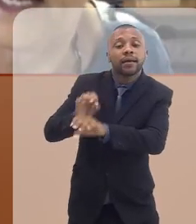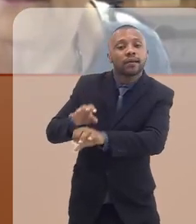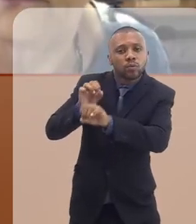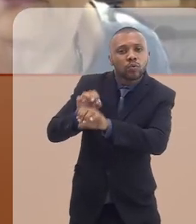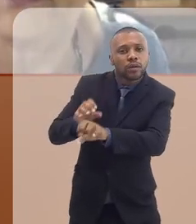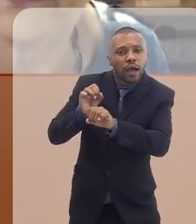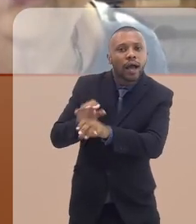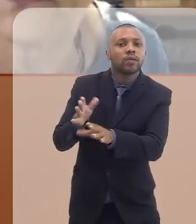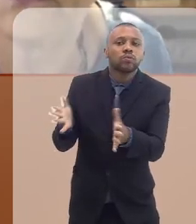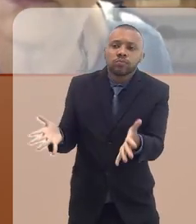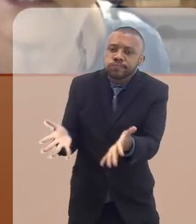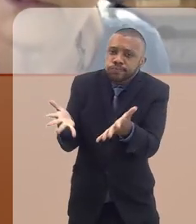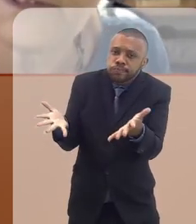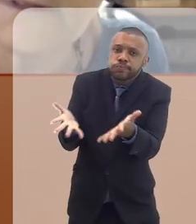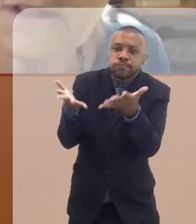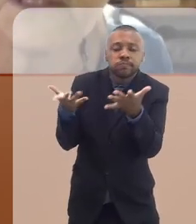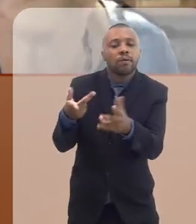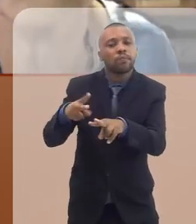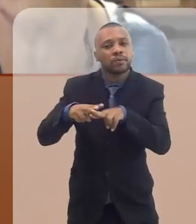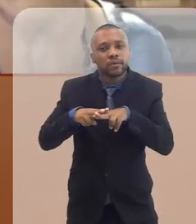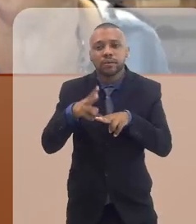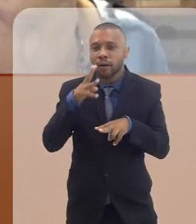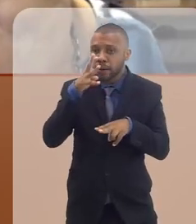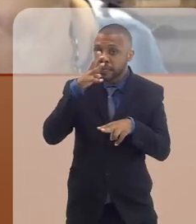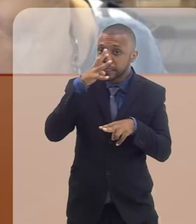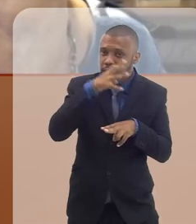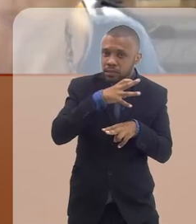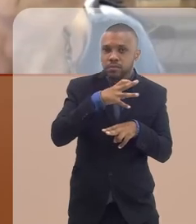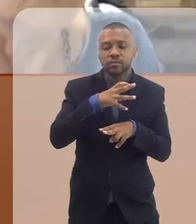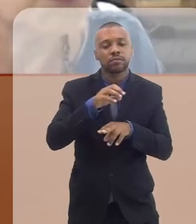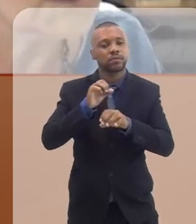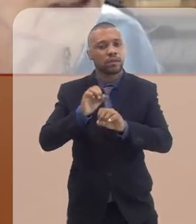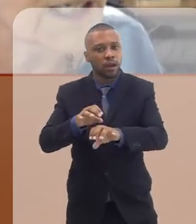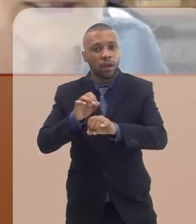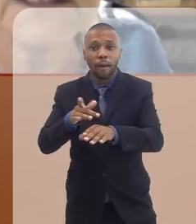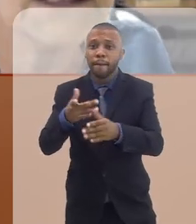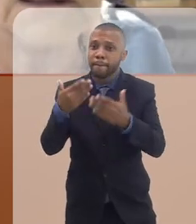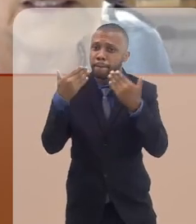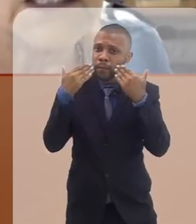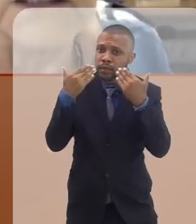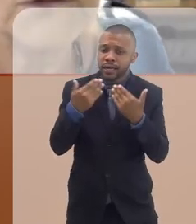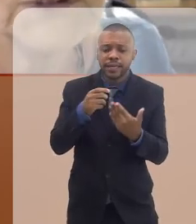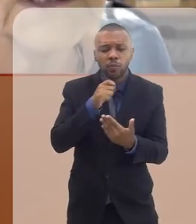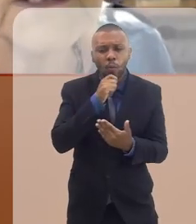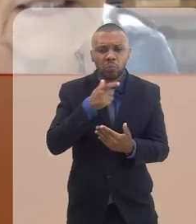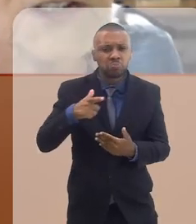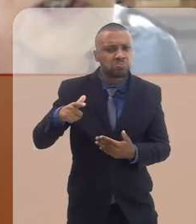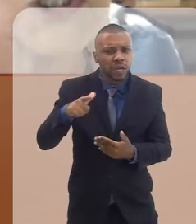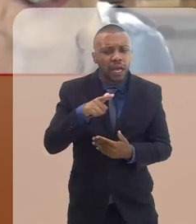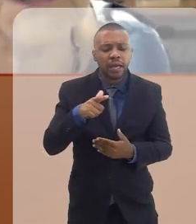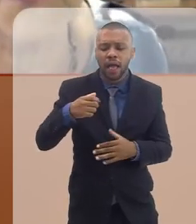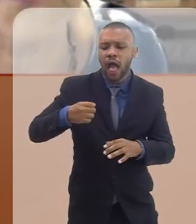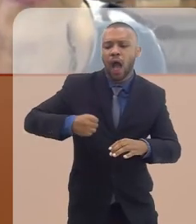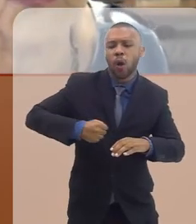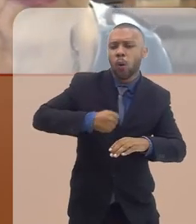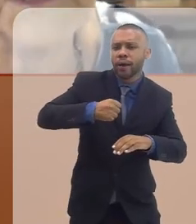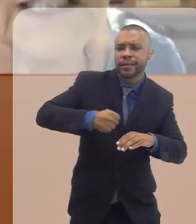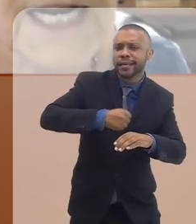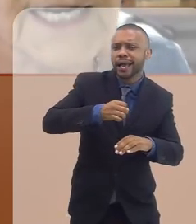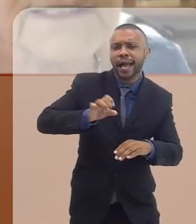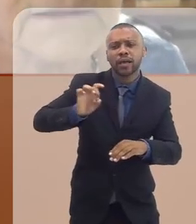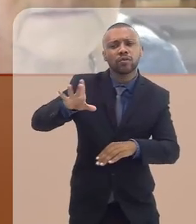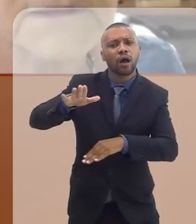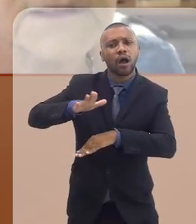Tem que ser educado. Por isso que eu insisto na educação. Mostrar que não existe